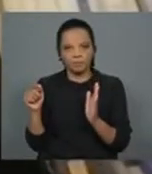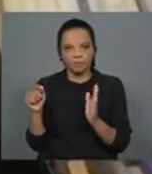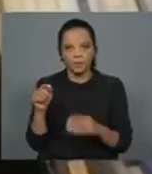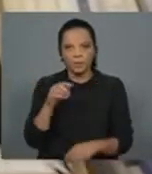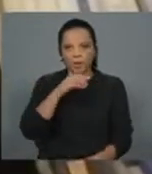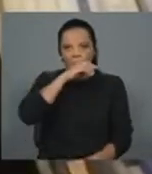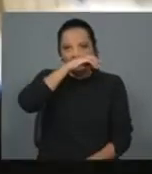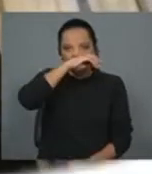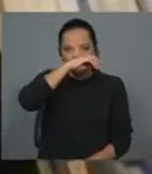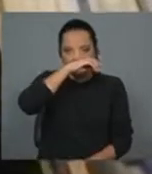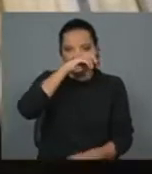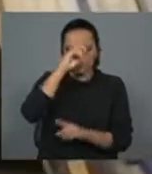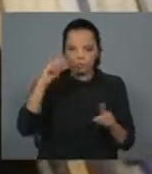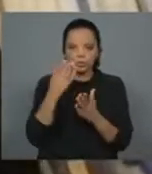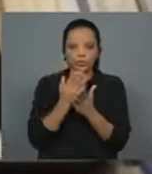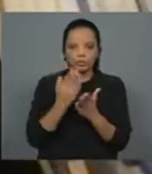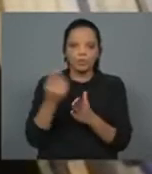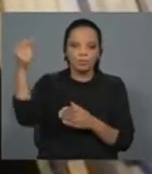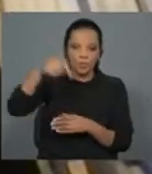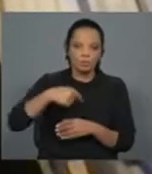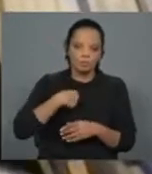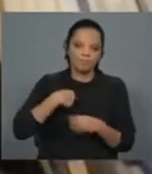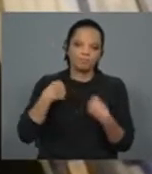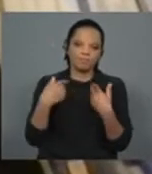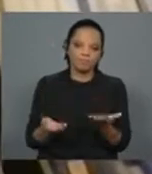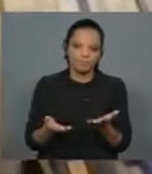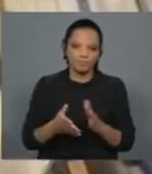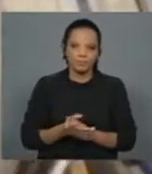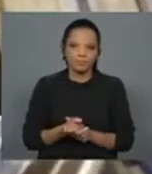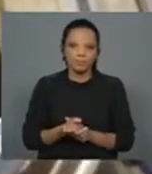quando professores me visitam de escolas, que eu ofereço. Portanto,